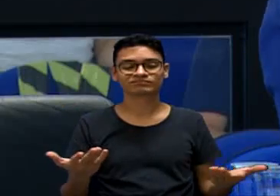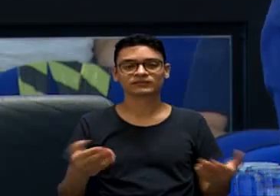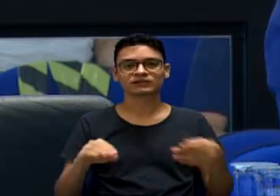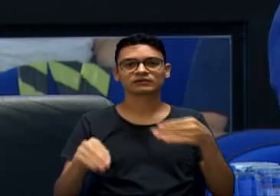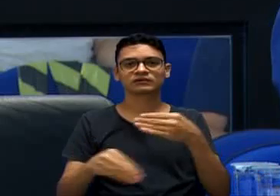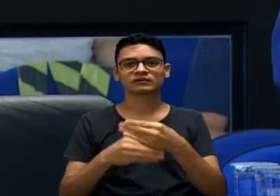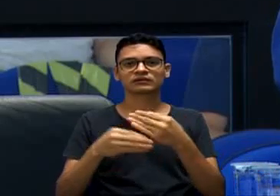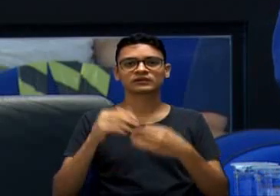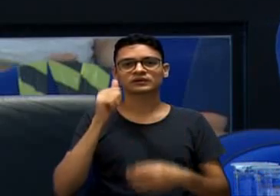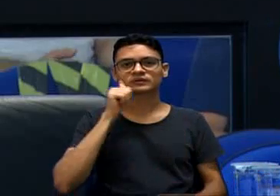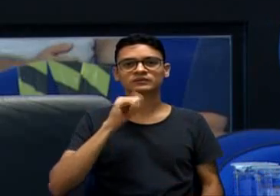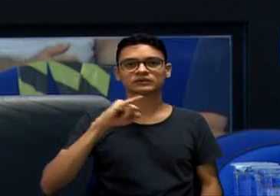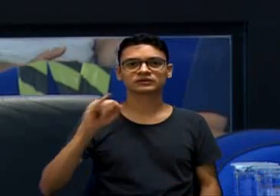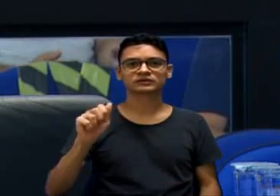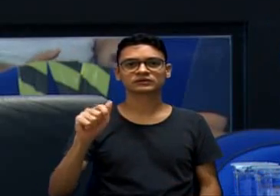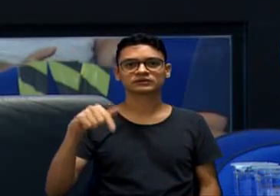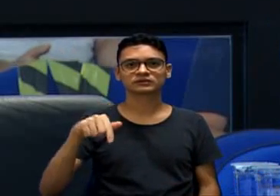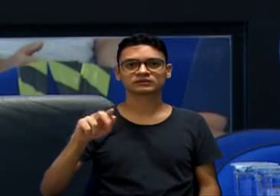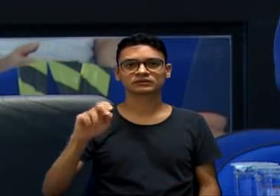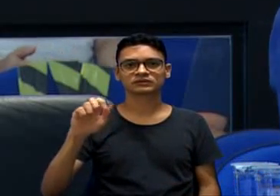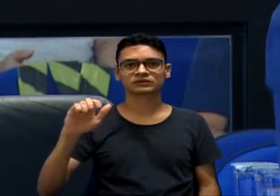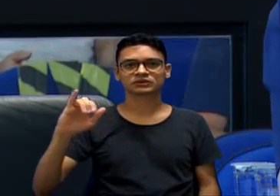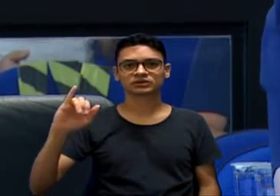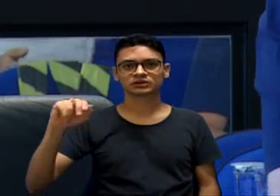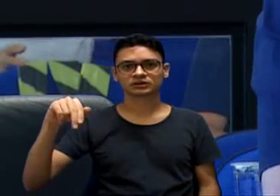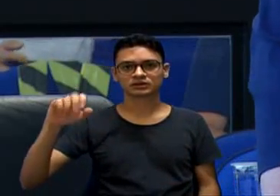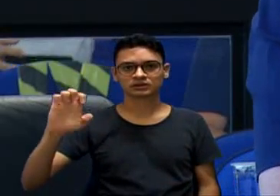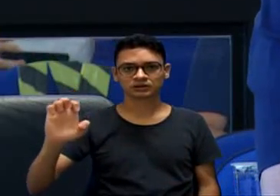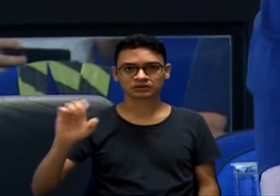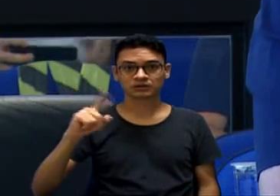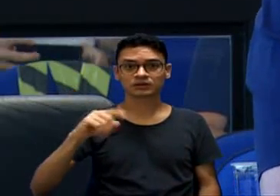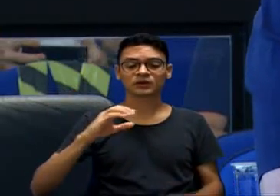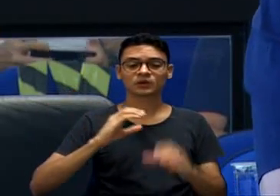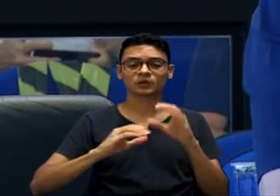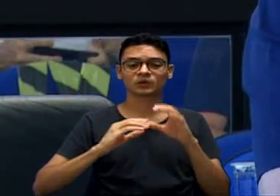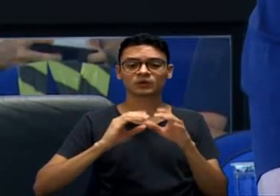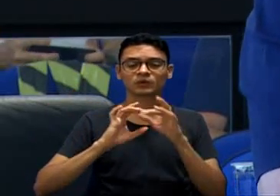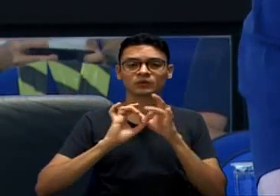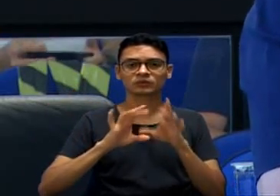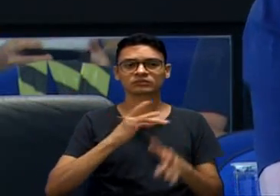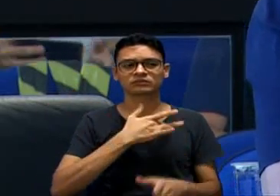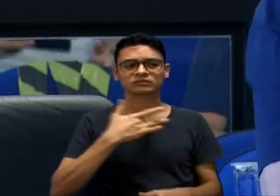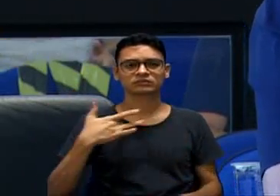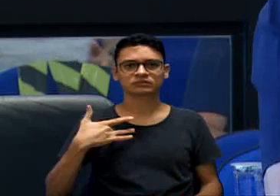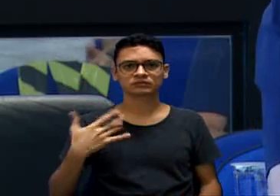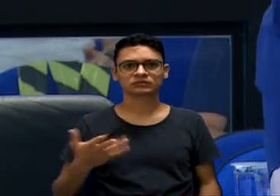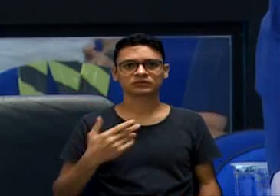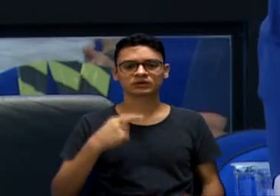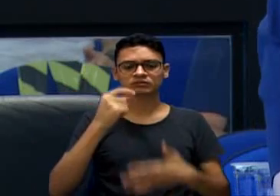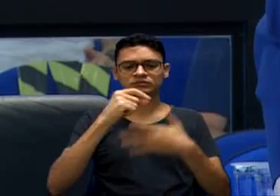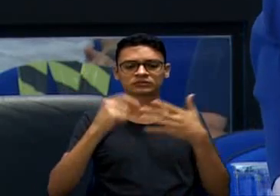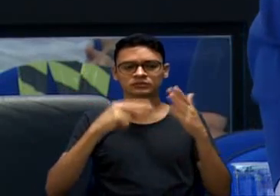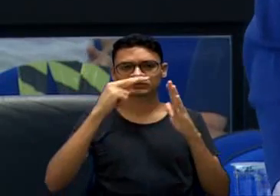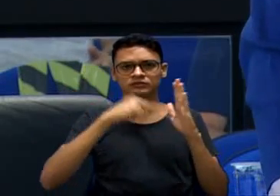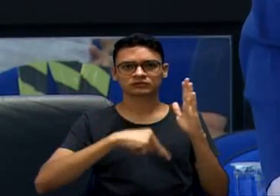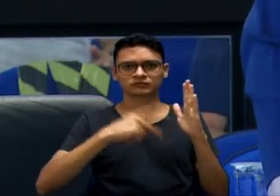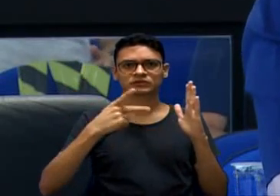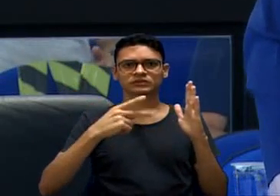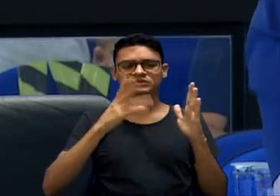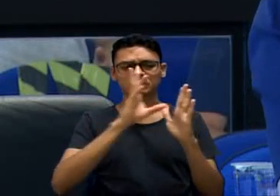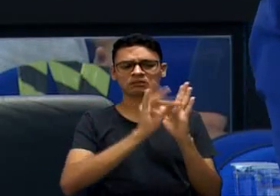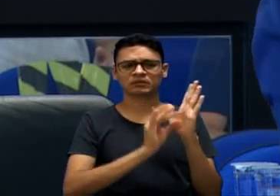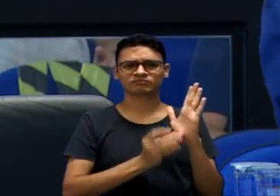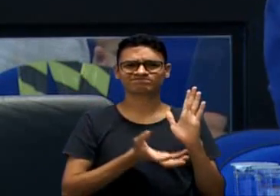Jaqueline cumpriram a recomendação de concurso público na área da saúde. Eu estou citando aquilo que eu vi de mais